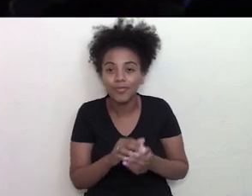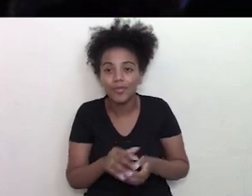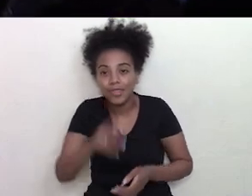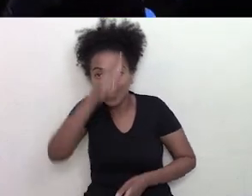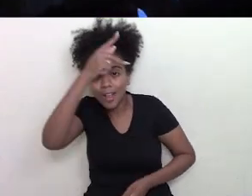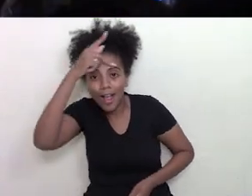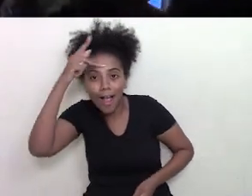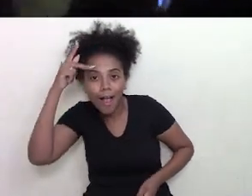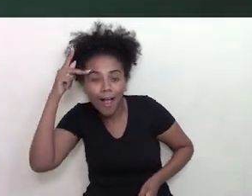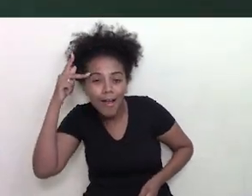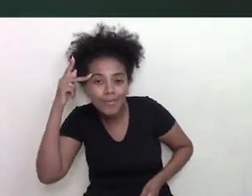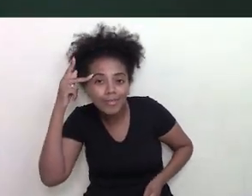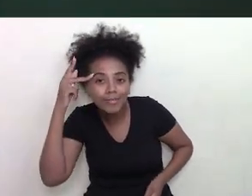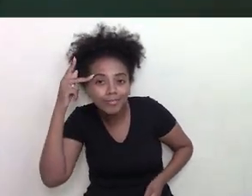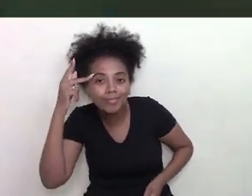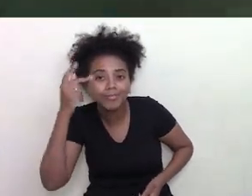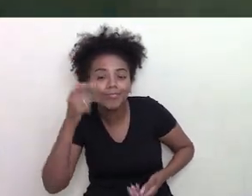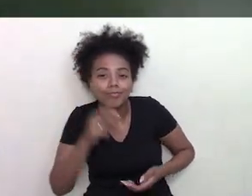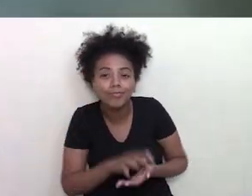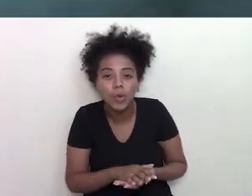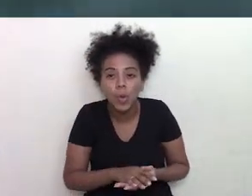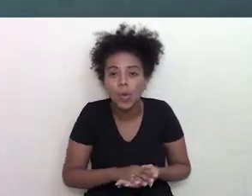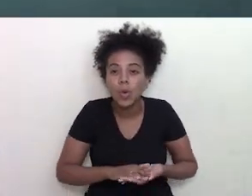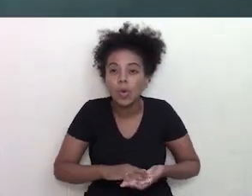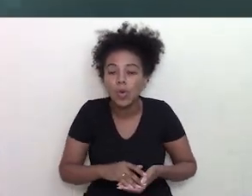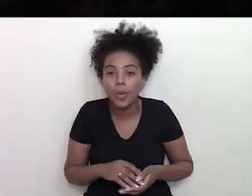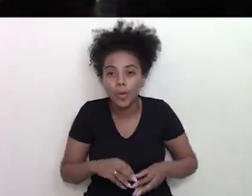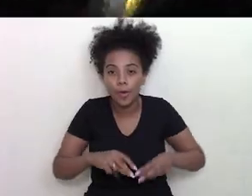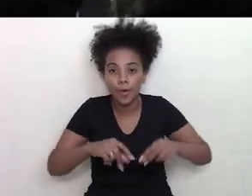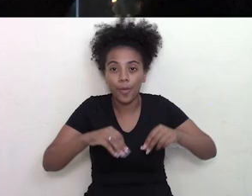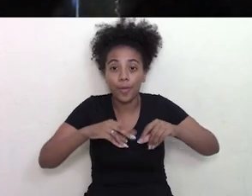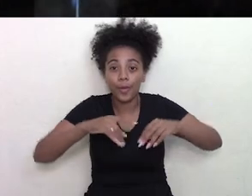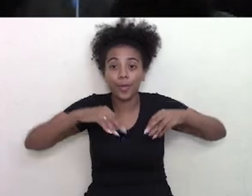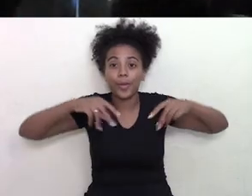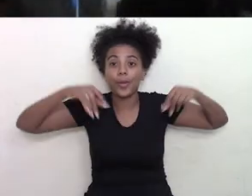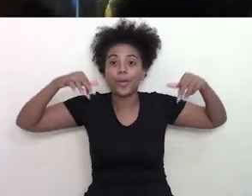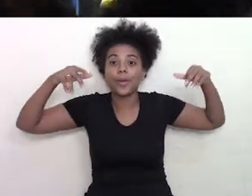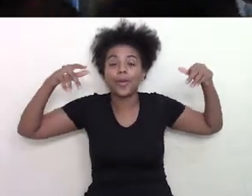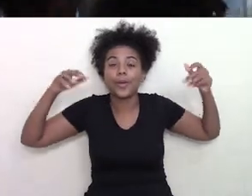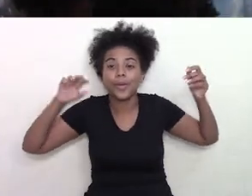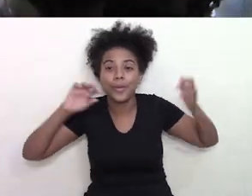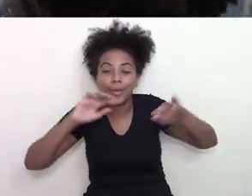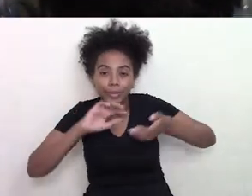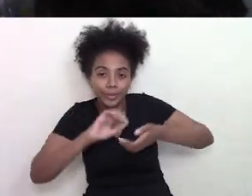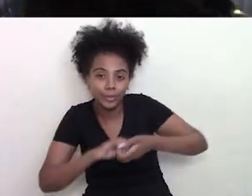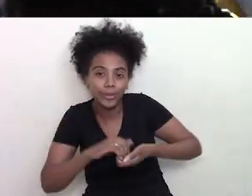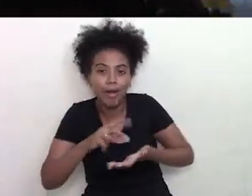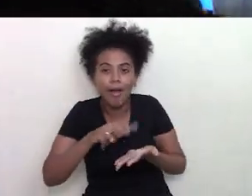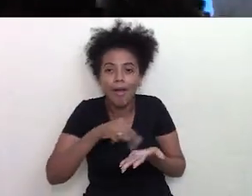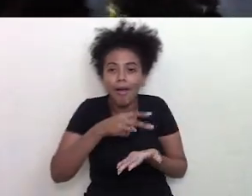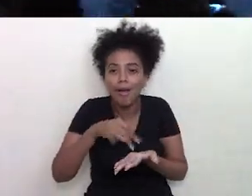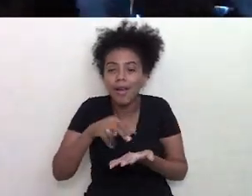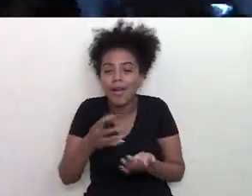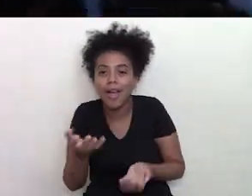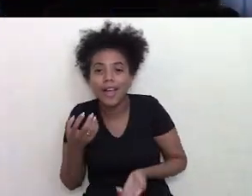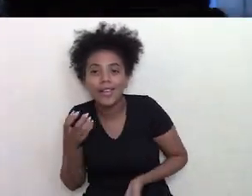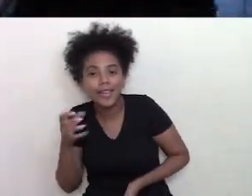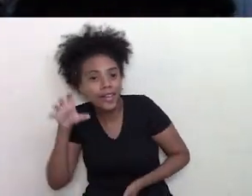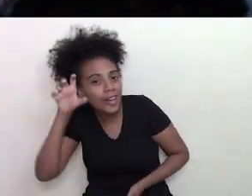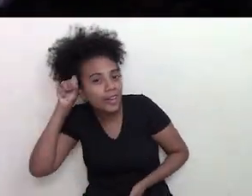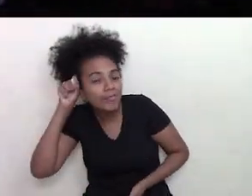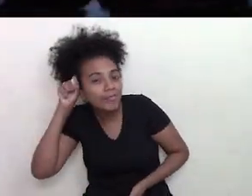E a galera não vacilou. Fez a poeira subir. Não saiu do compasso. Mais uma vez eu quero